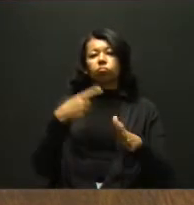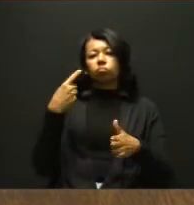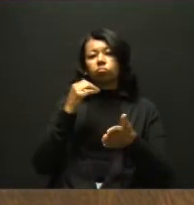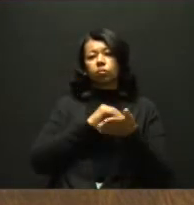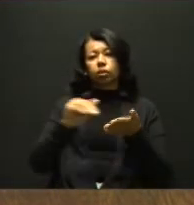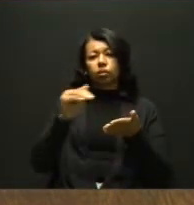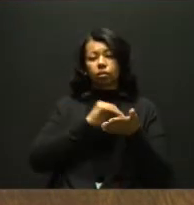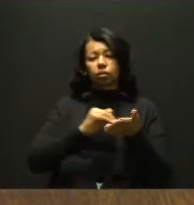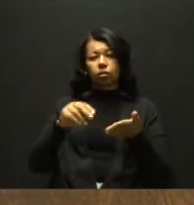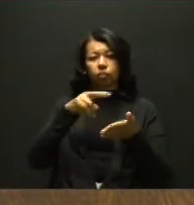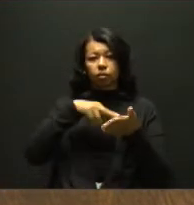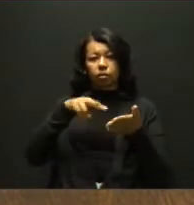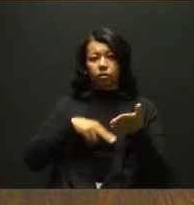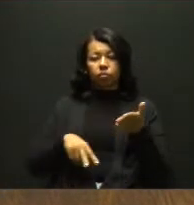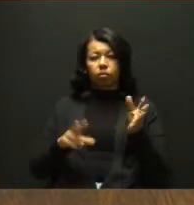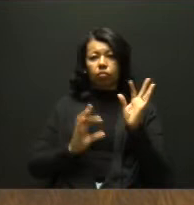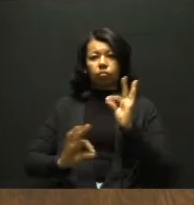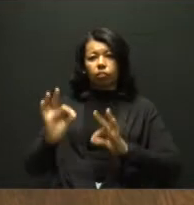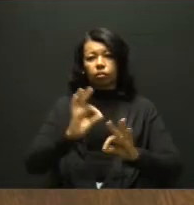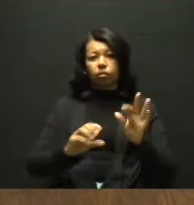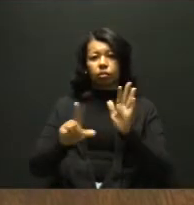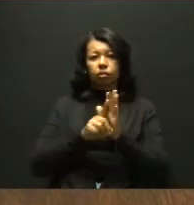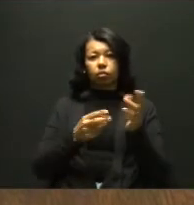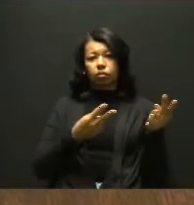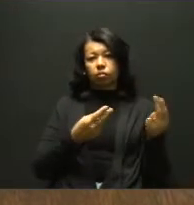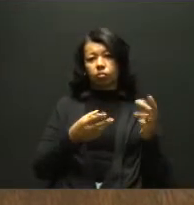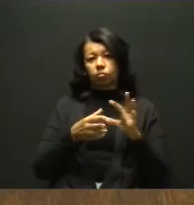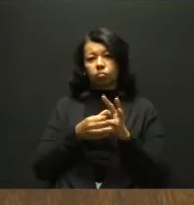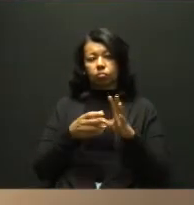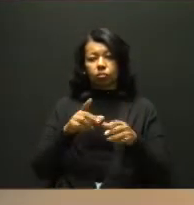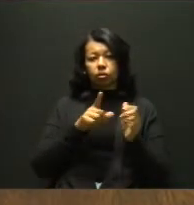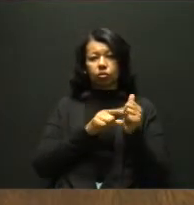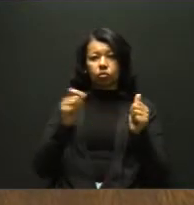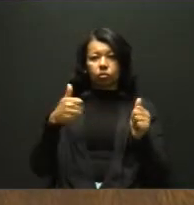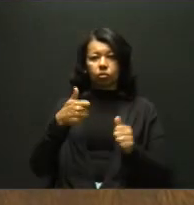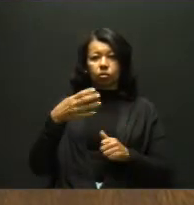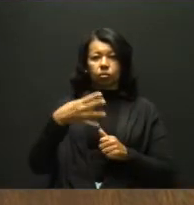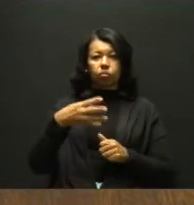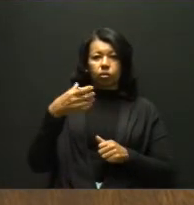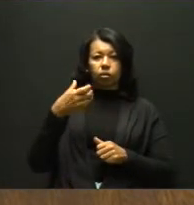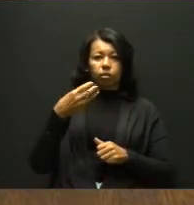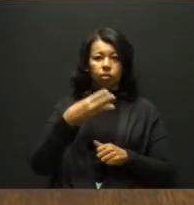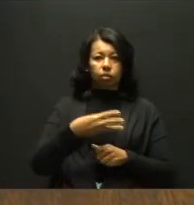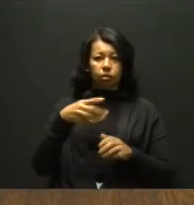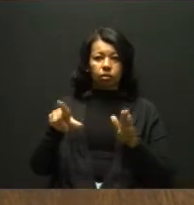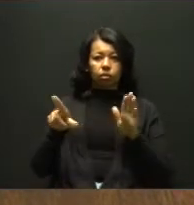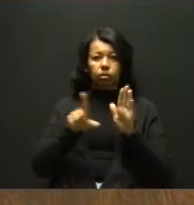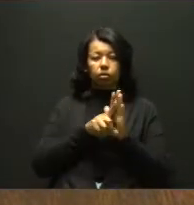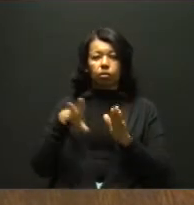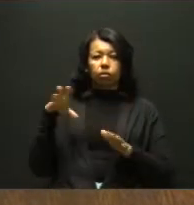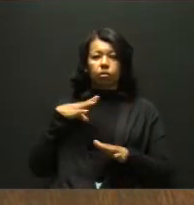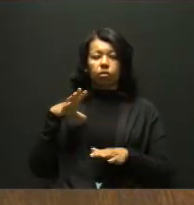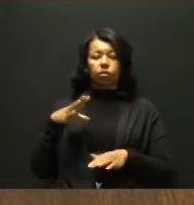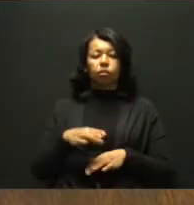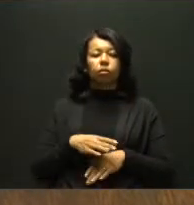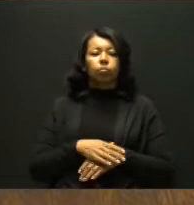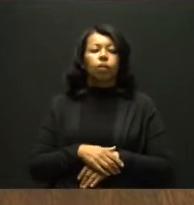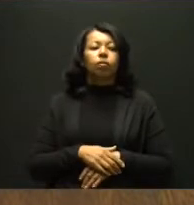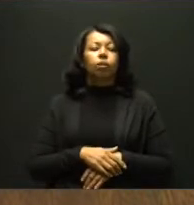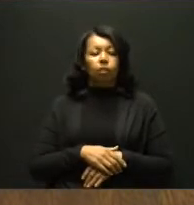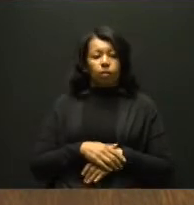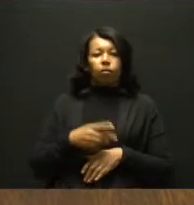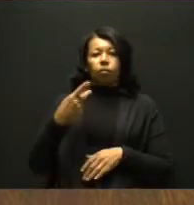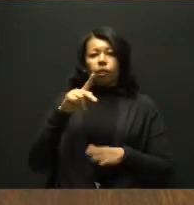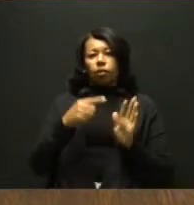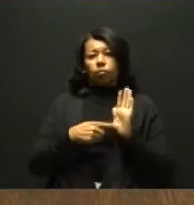que proceda à leitura do projeto de lei conforme disposto no artigo 143 do regimento interno ou seja somente a ementa